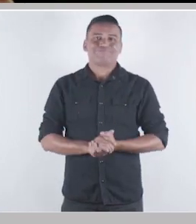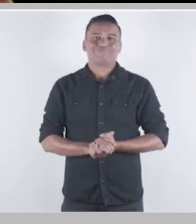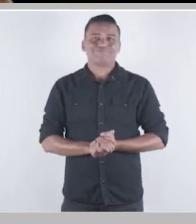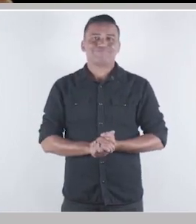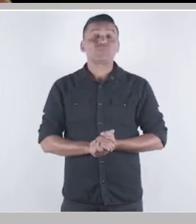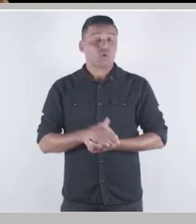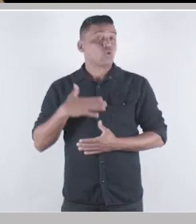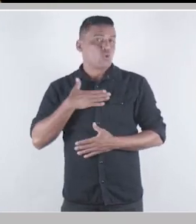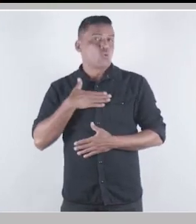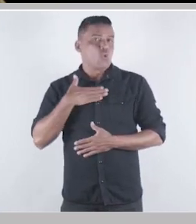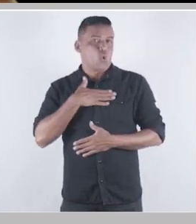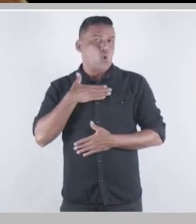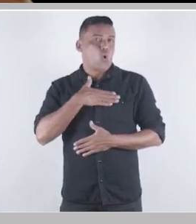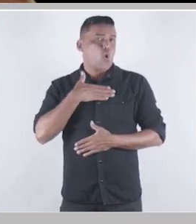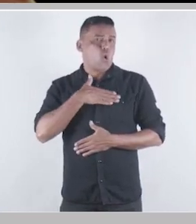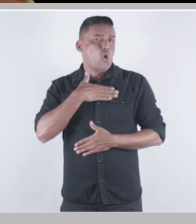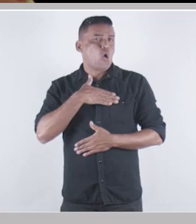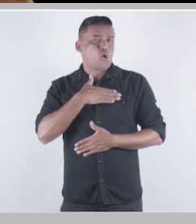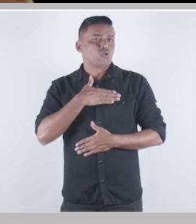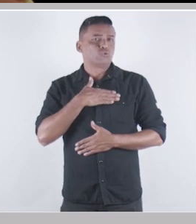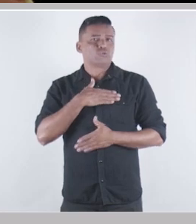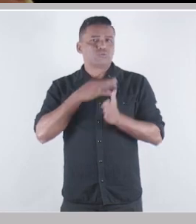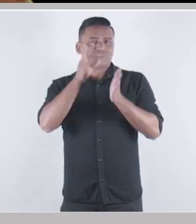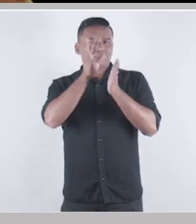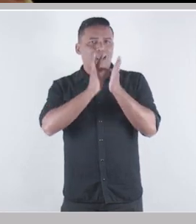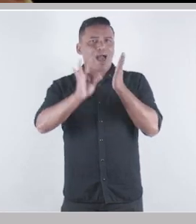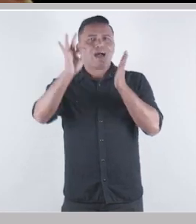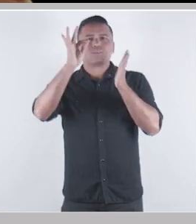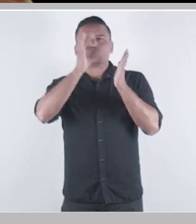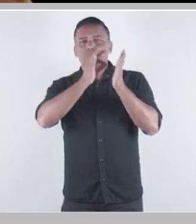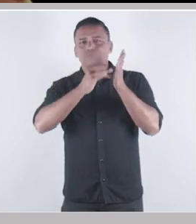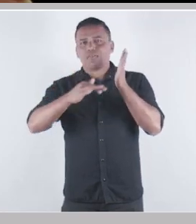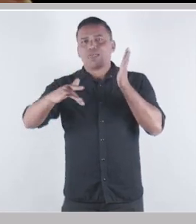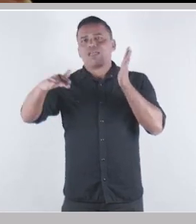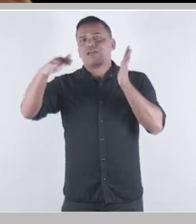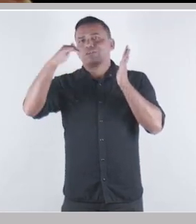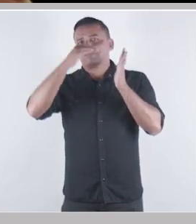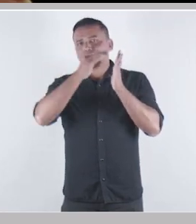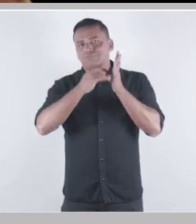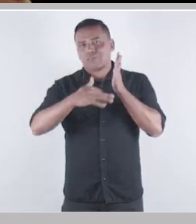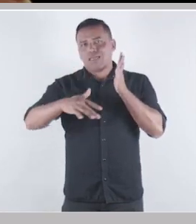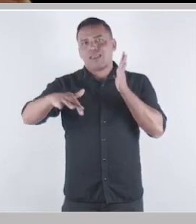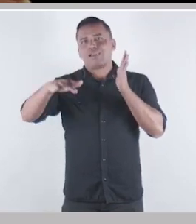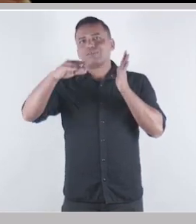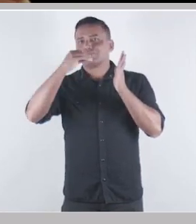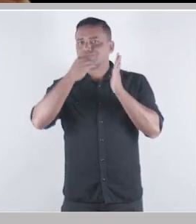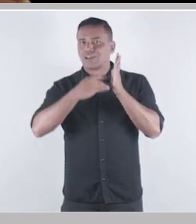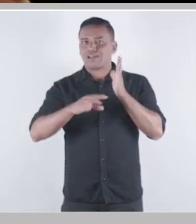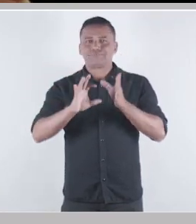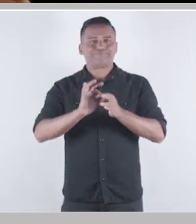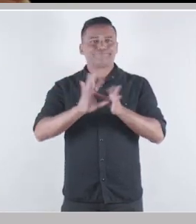Então, eu gosto, assim, de ter um traço mais fluido, de soltar a mão mesmo,